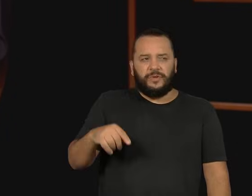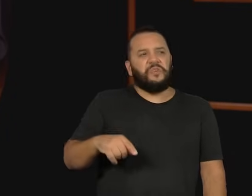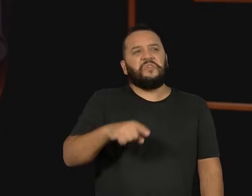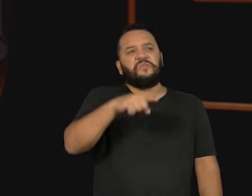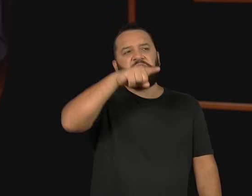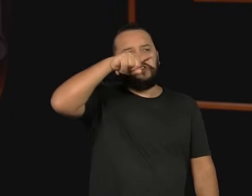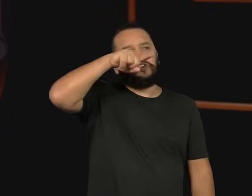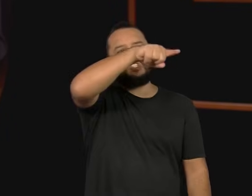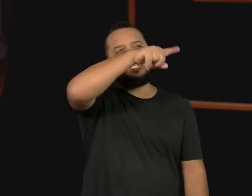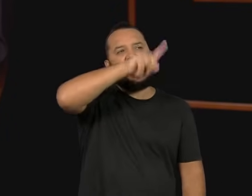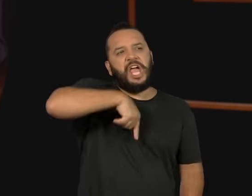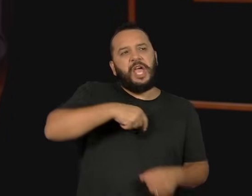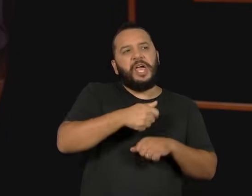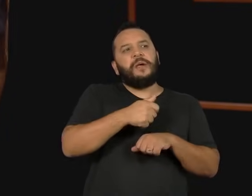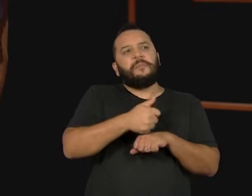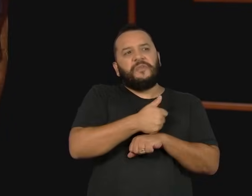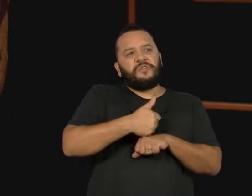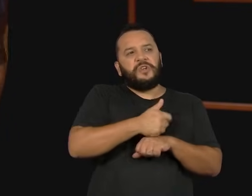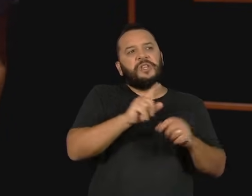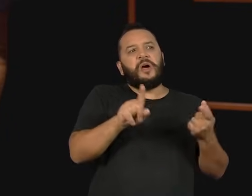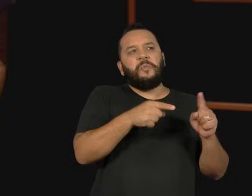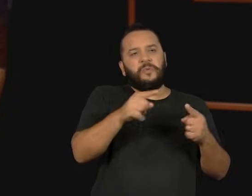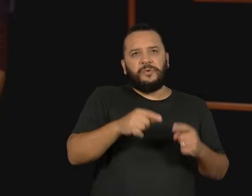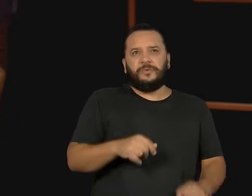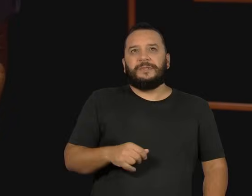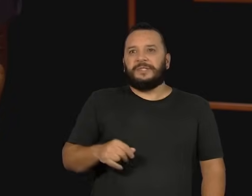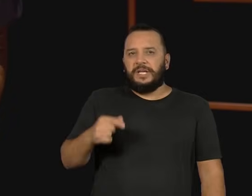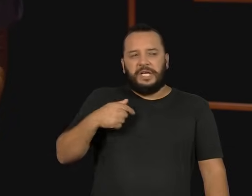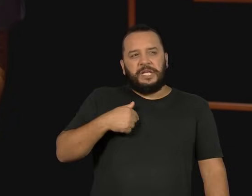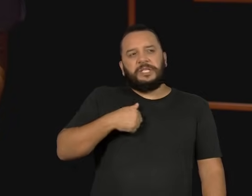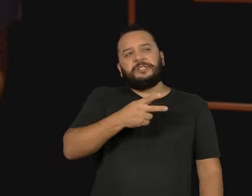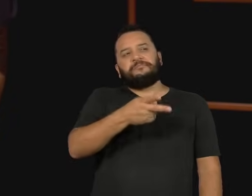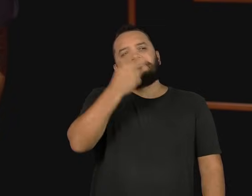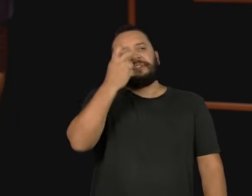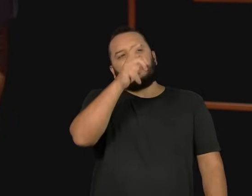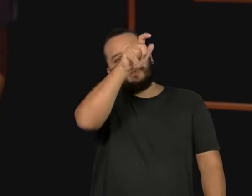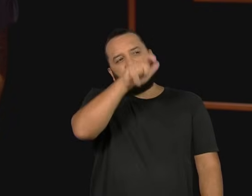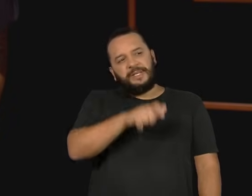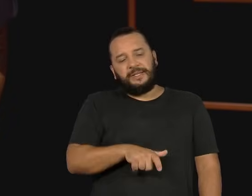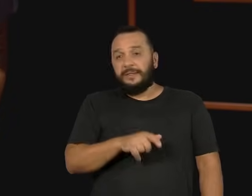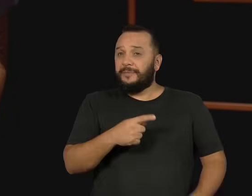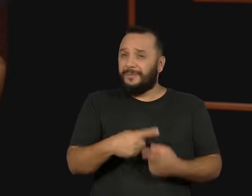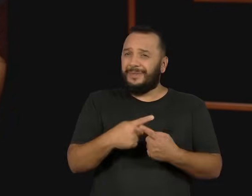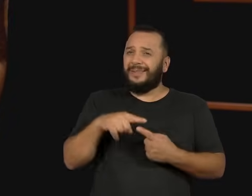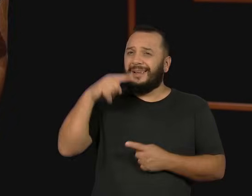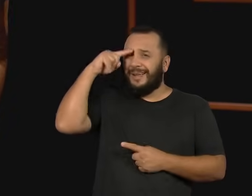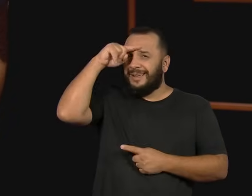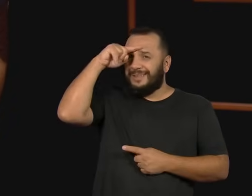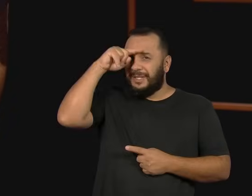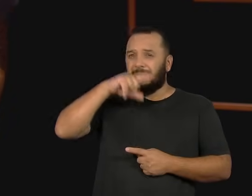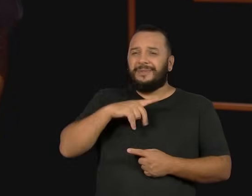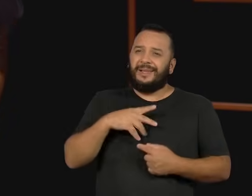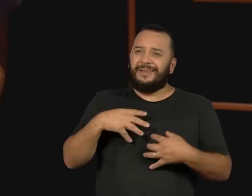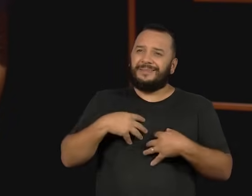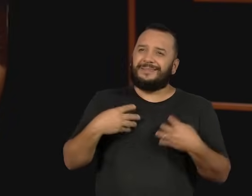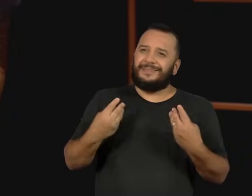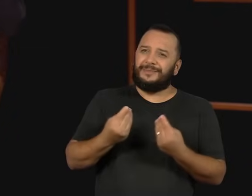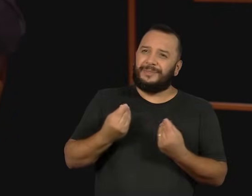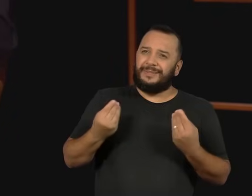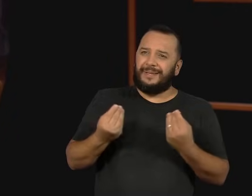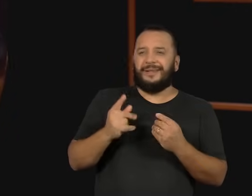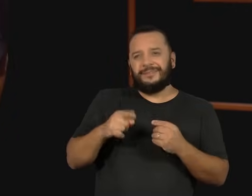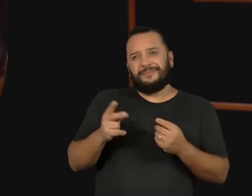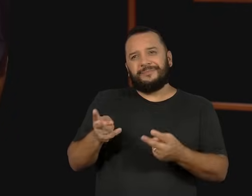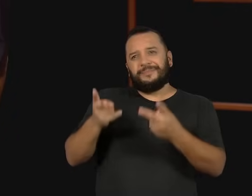é músico, né? Aquela intuição, né, que ele tem, uma sensibilidade muito grande para perceber